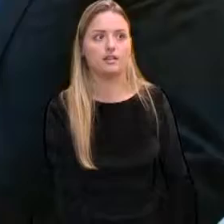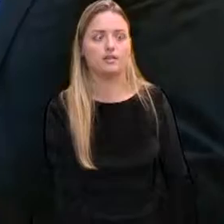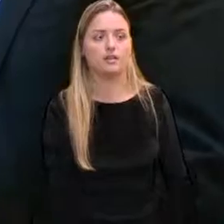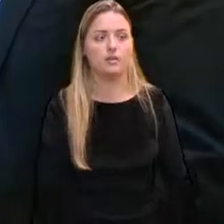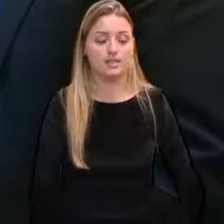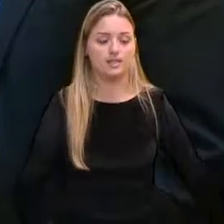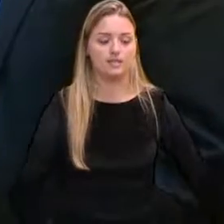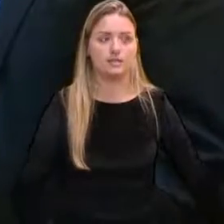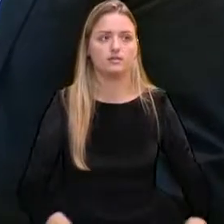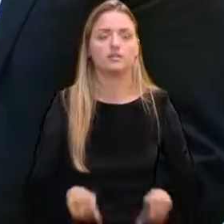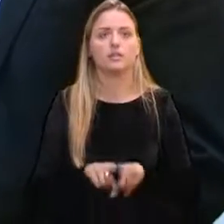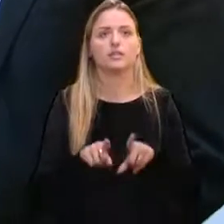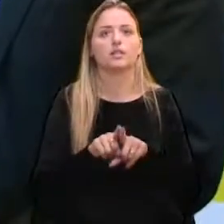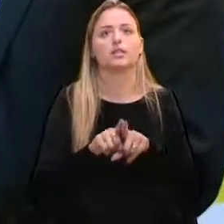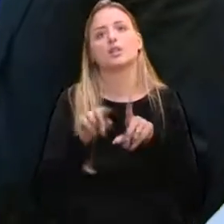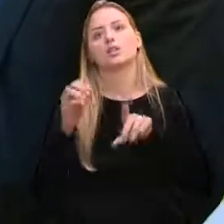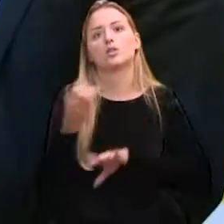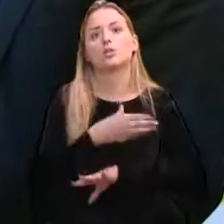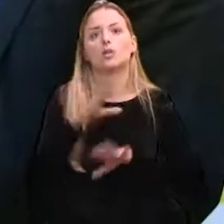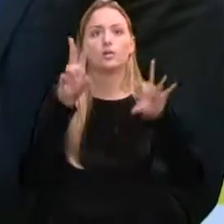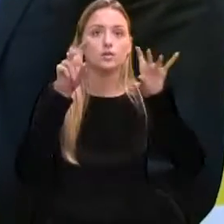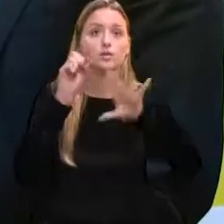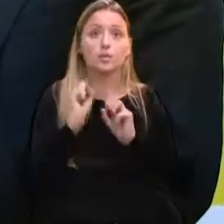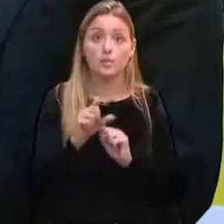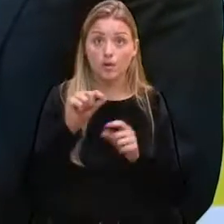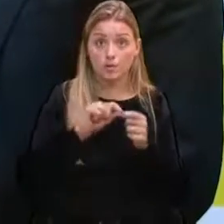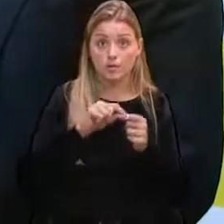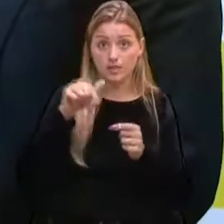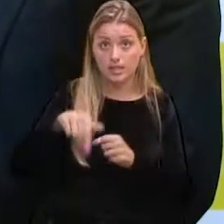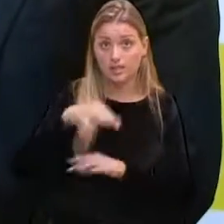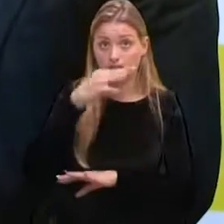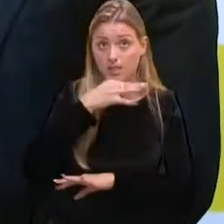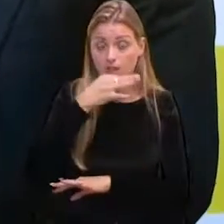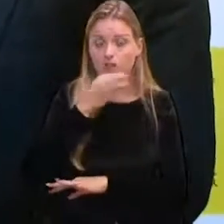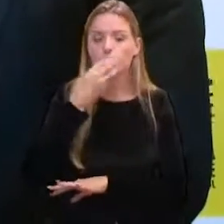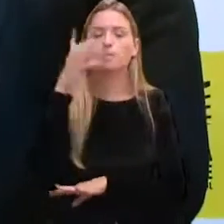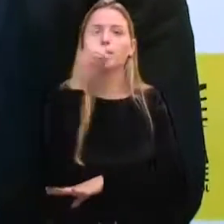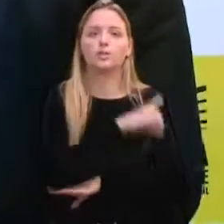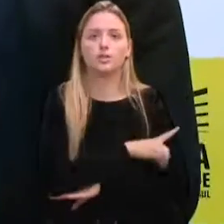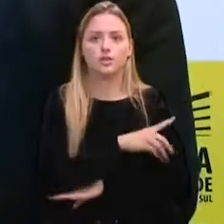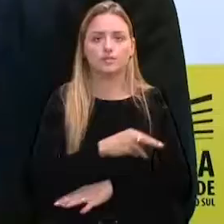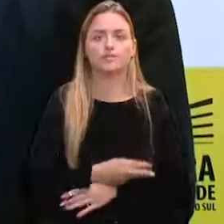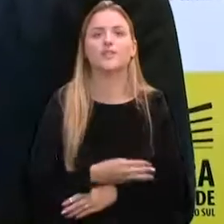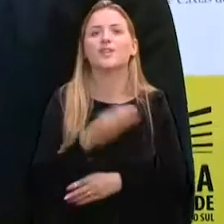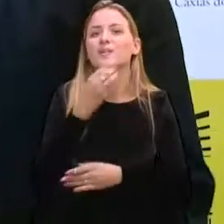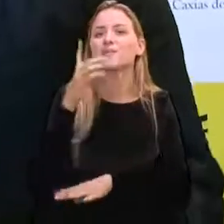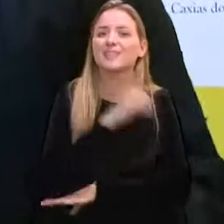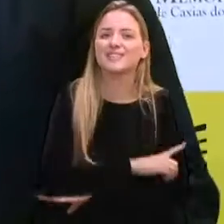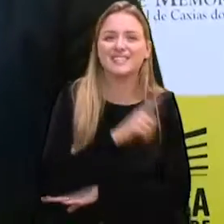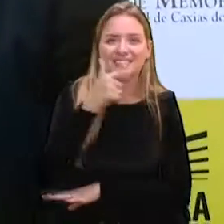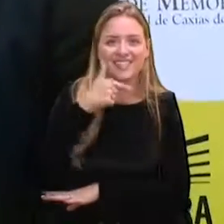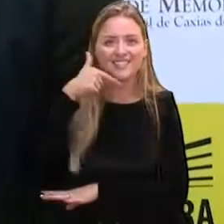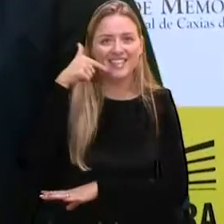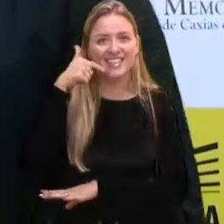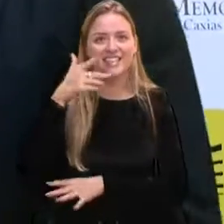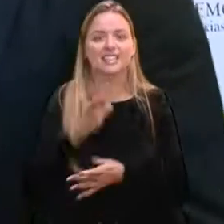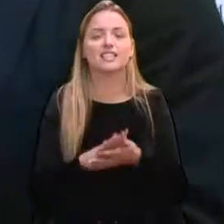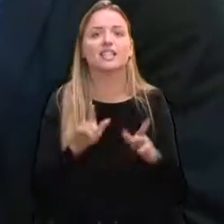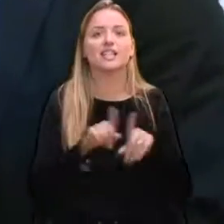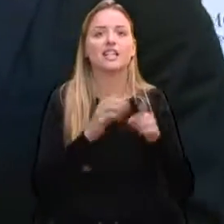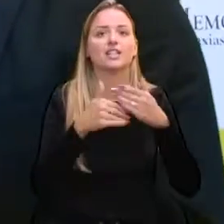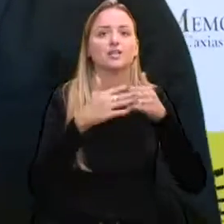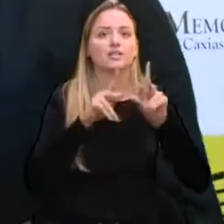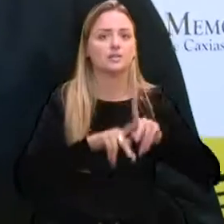as novas temáticas que a gente pode trabalhar aqui no município de Caxias do Sul? Bom dia, vereador. Bom dia, olá Melissa, os telespectadores do